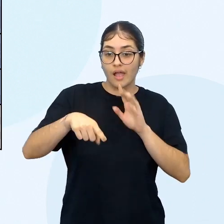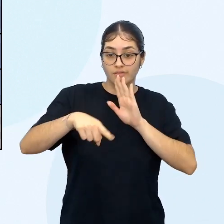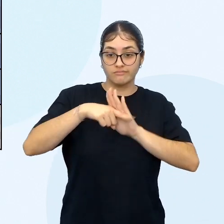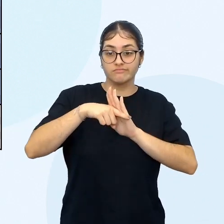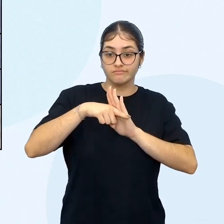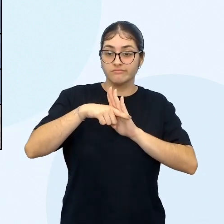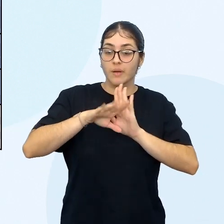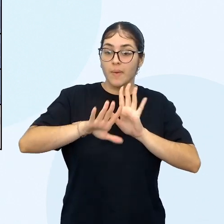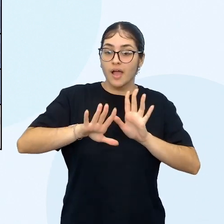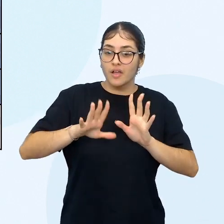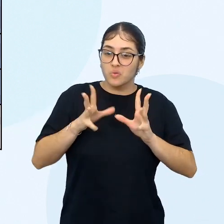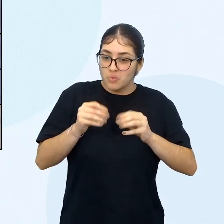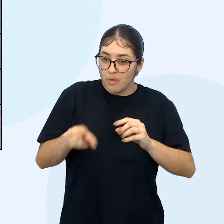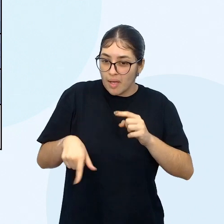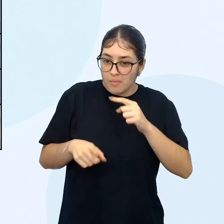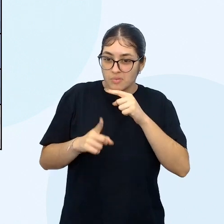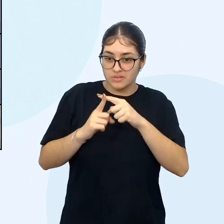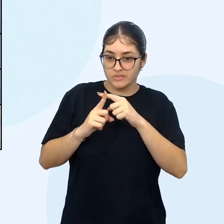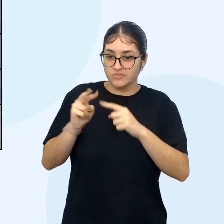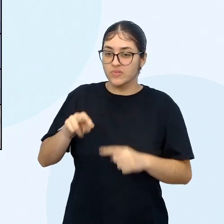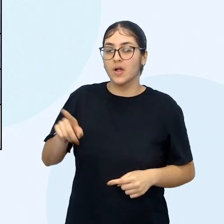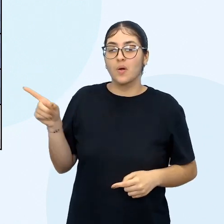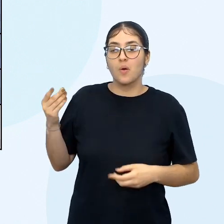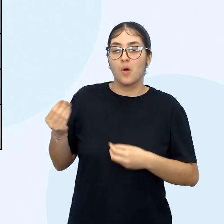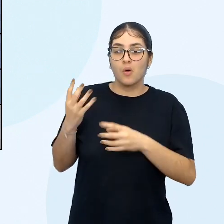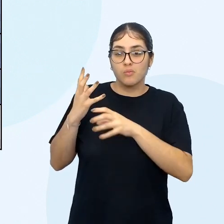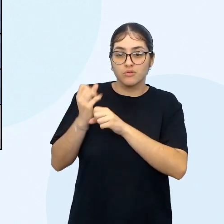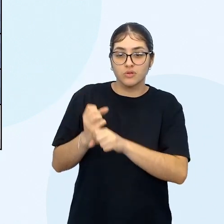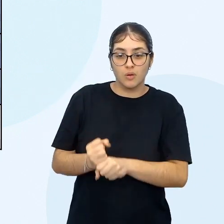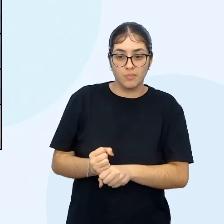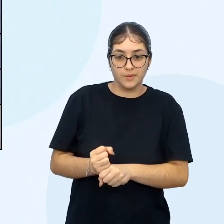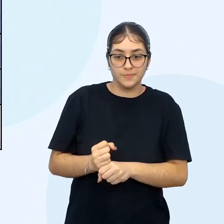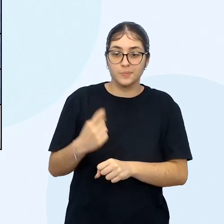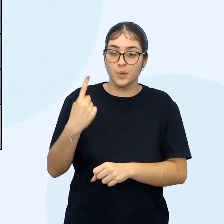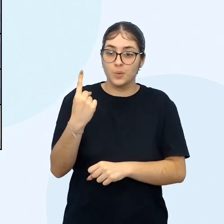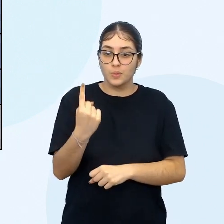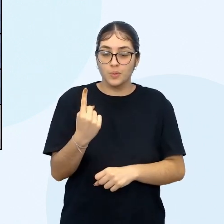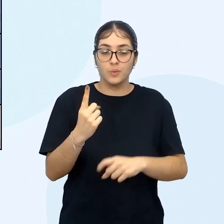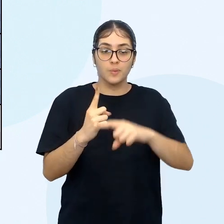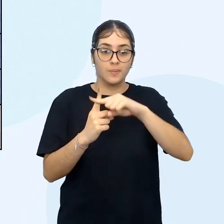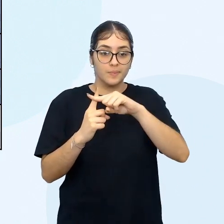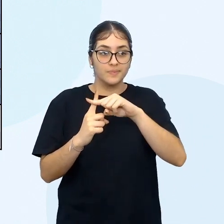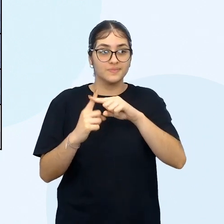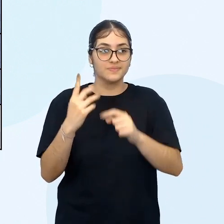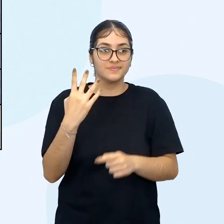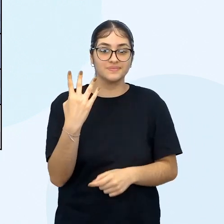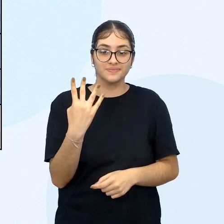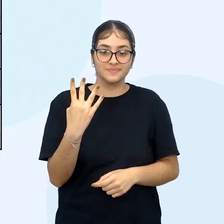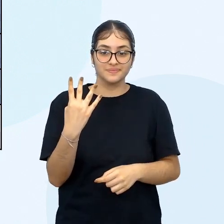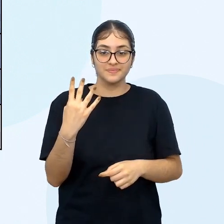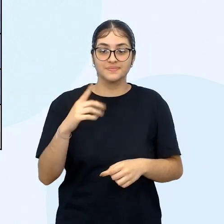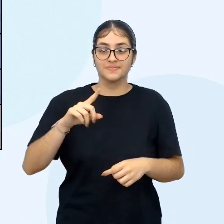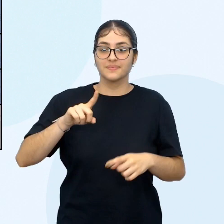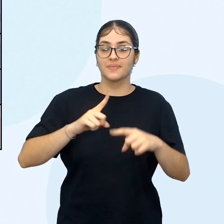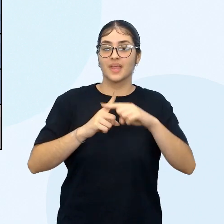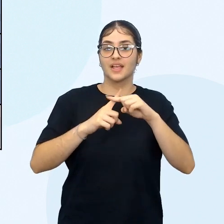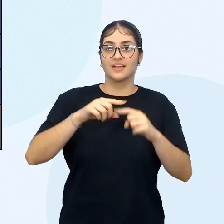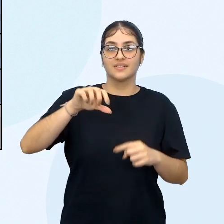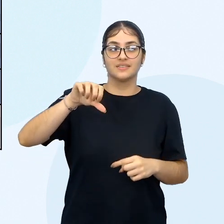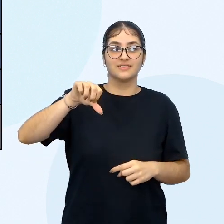Isso. Agora esse aqui também todo mundo é positivo, tá bom? Sim. Então, de boa somar. Ok. 1, mais 4, mais